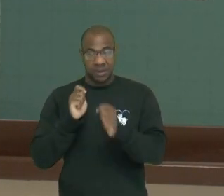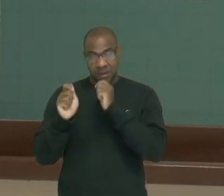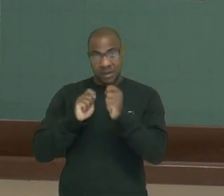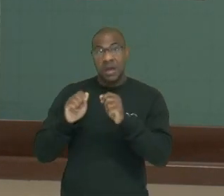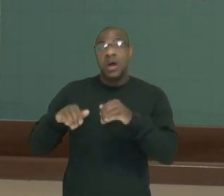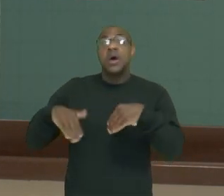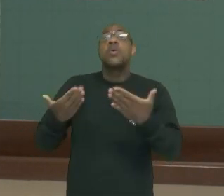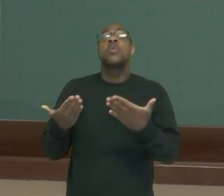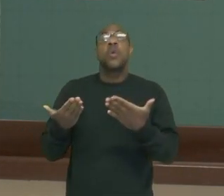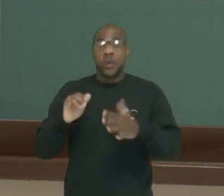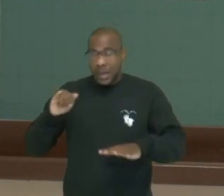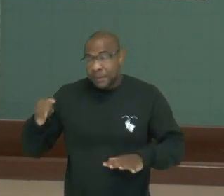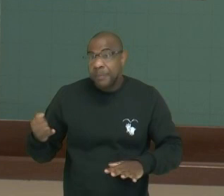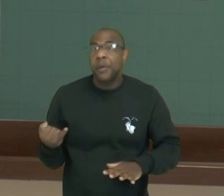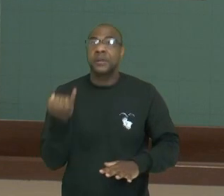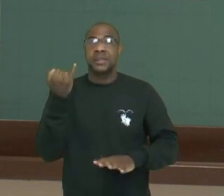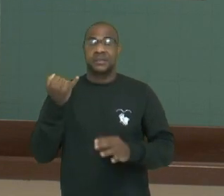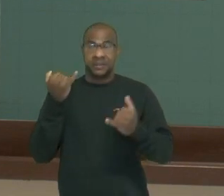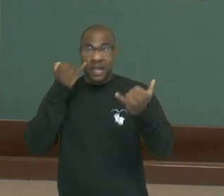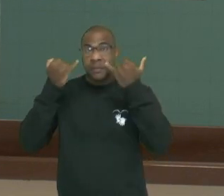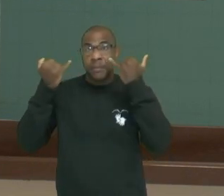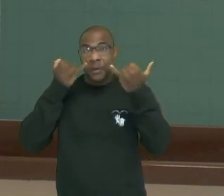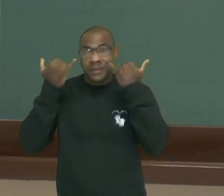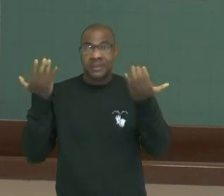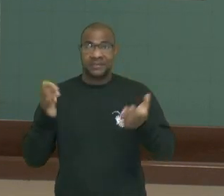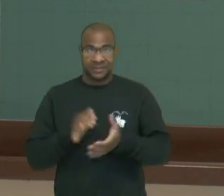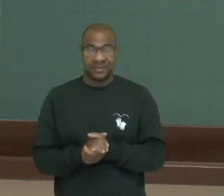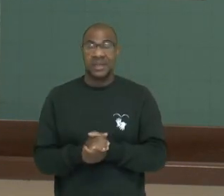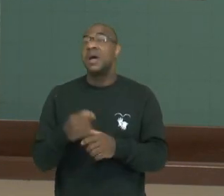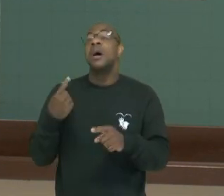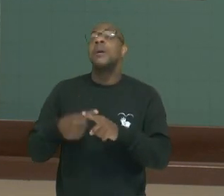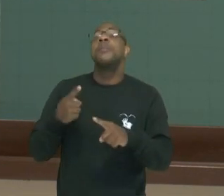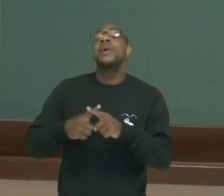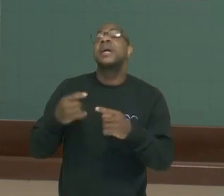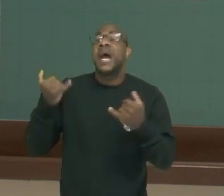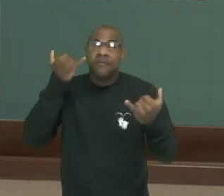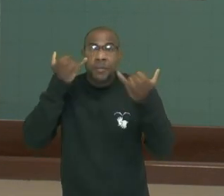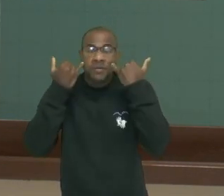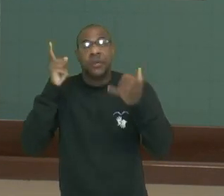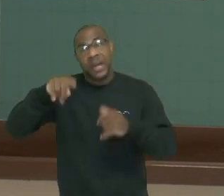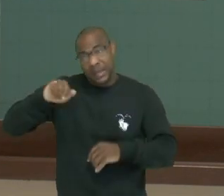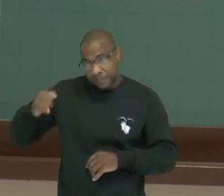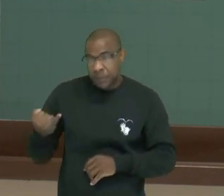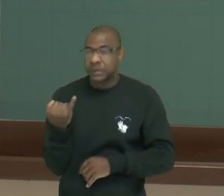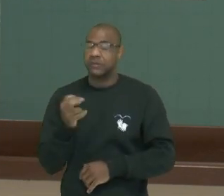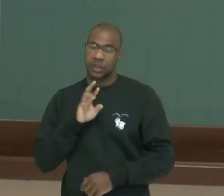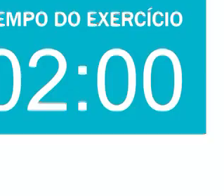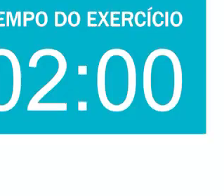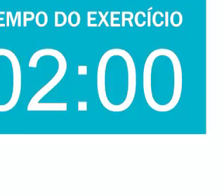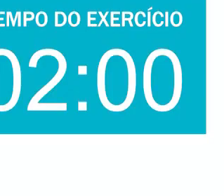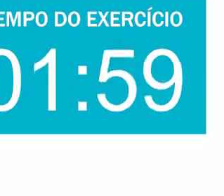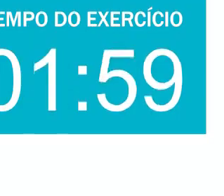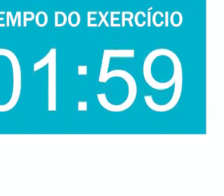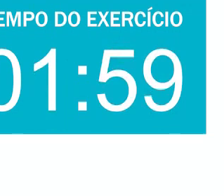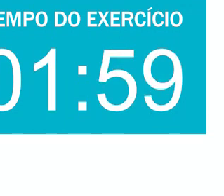a relevância dessas informações? Por que essas informações são importantes? Responda.